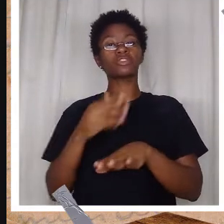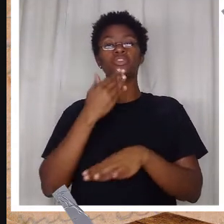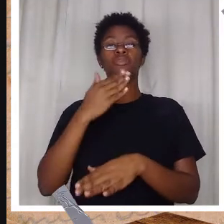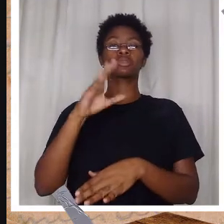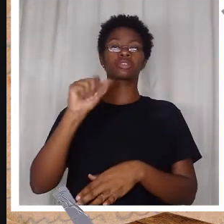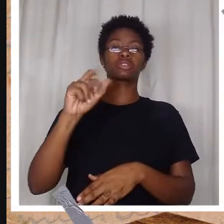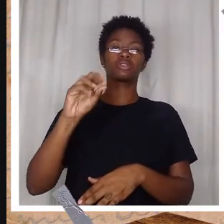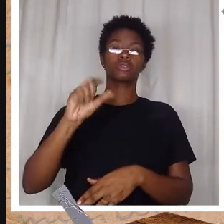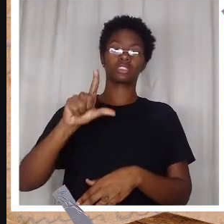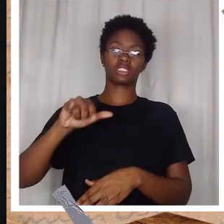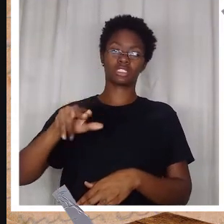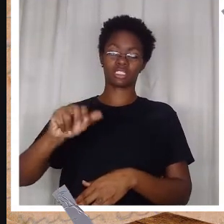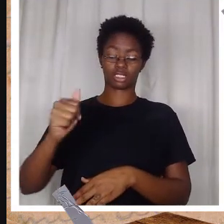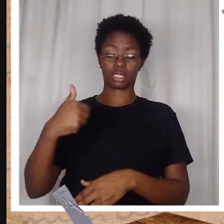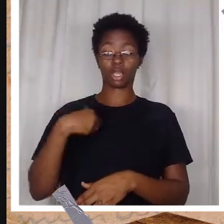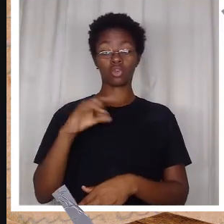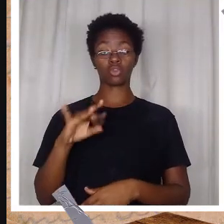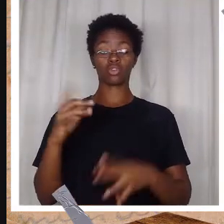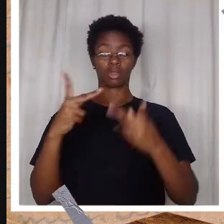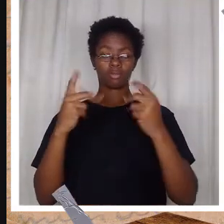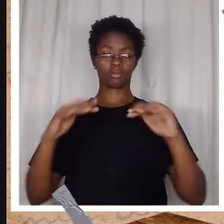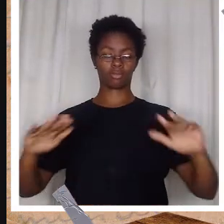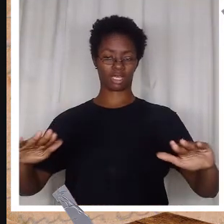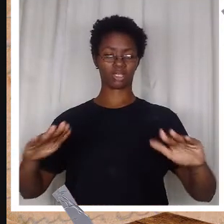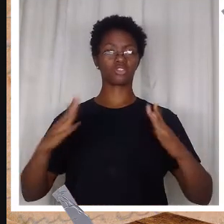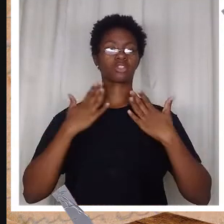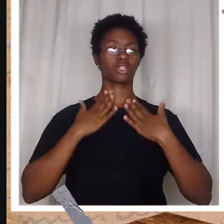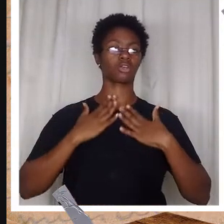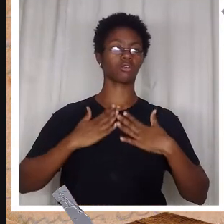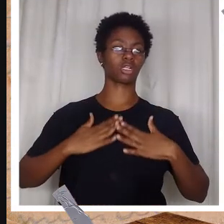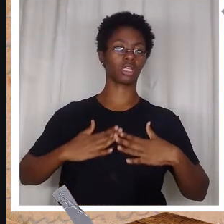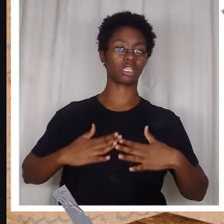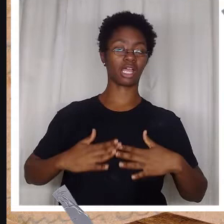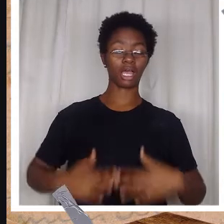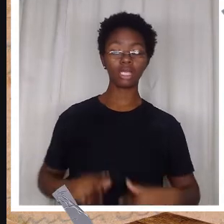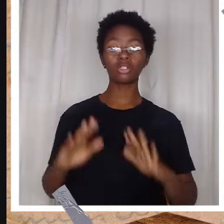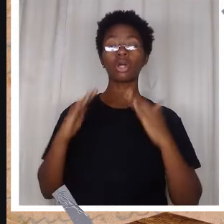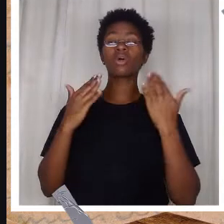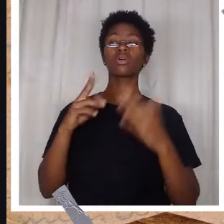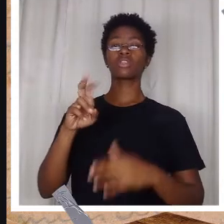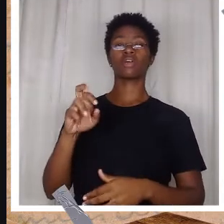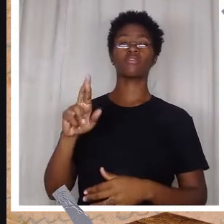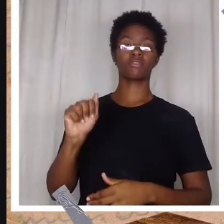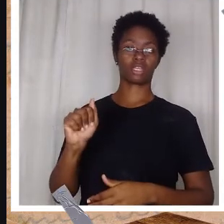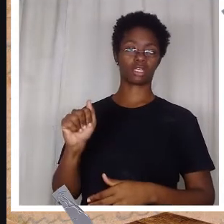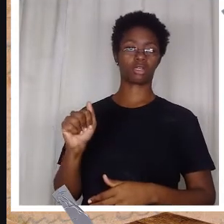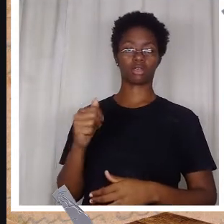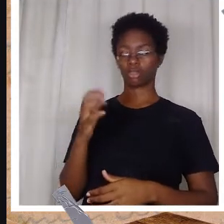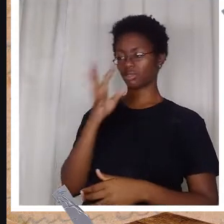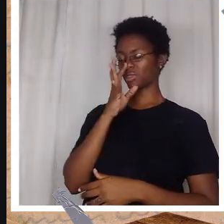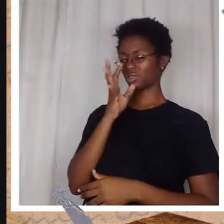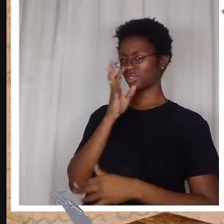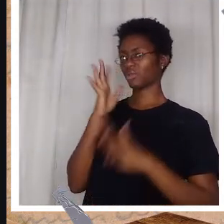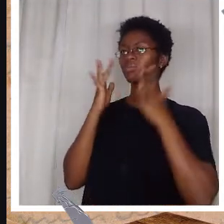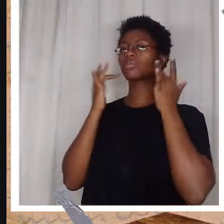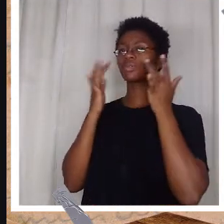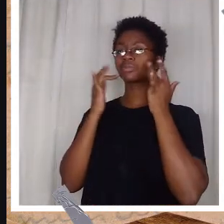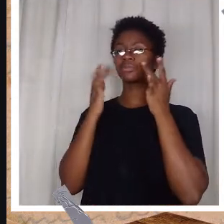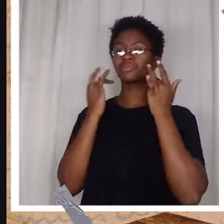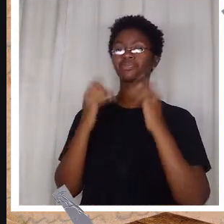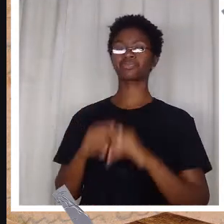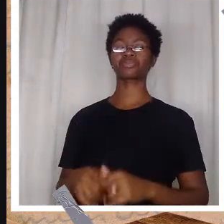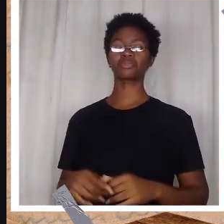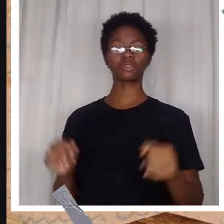esse projeto, quando Vera Eunice assistiu a peça. A gente fez Sesc